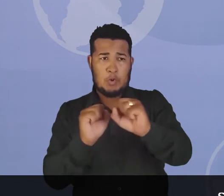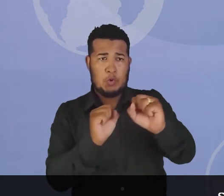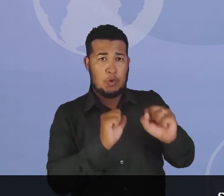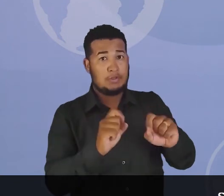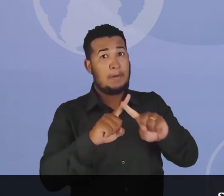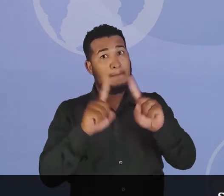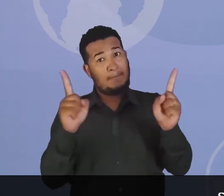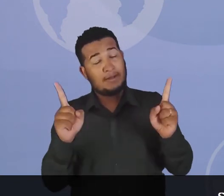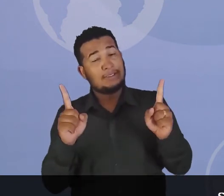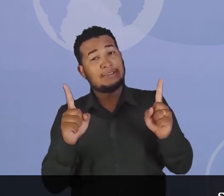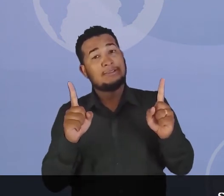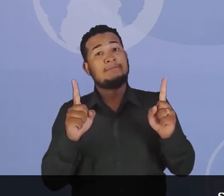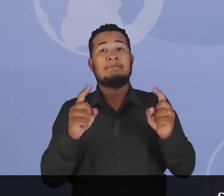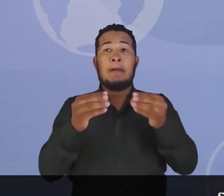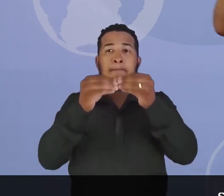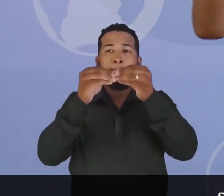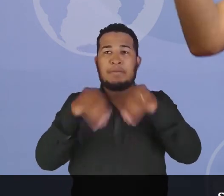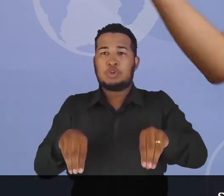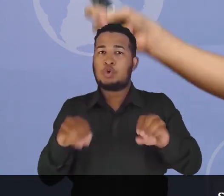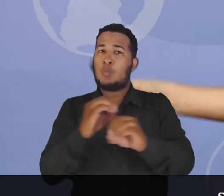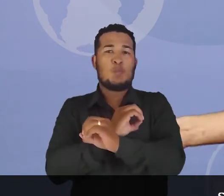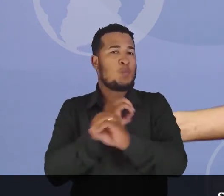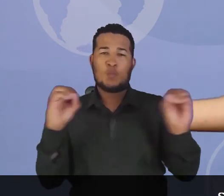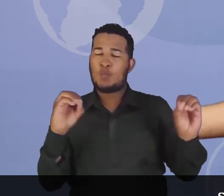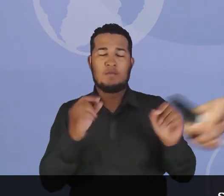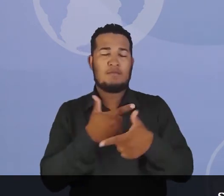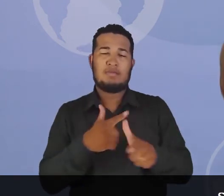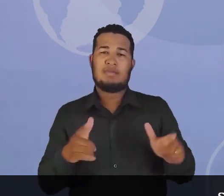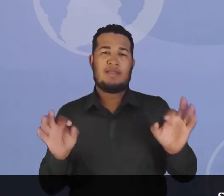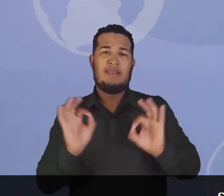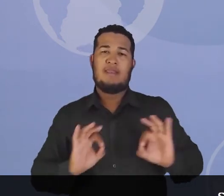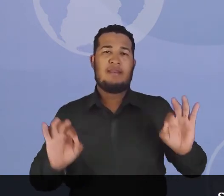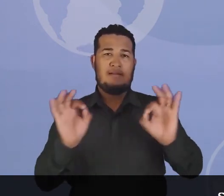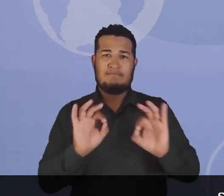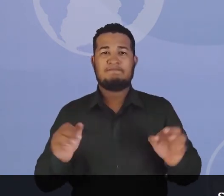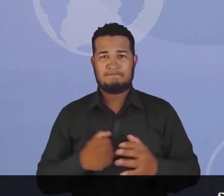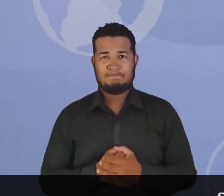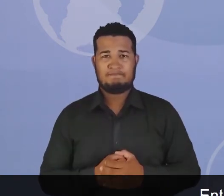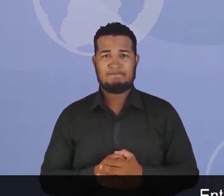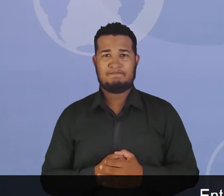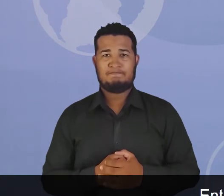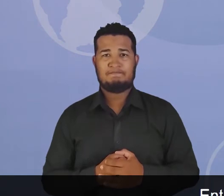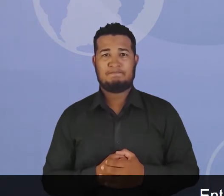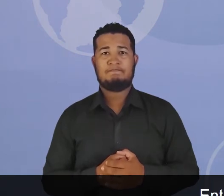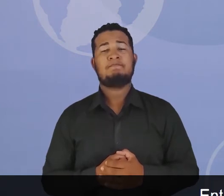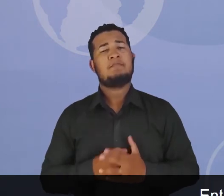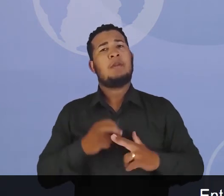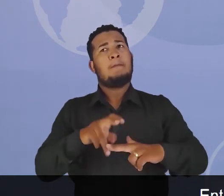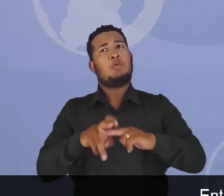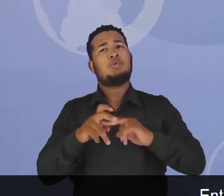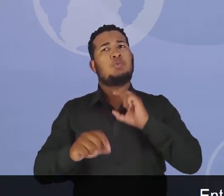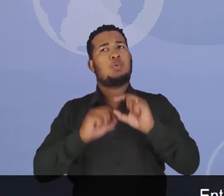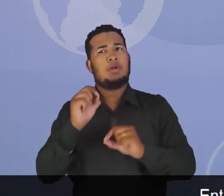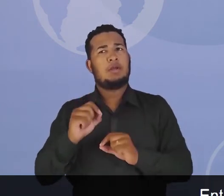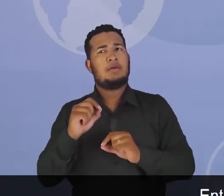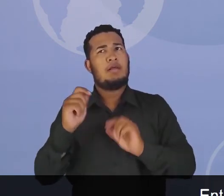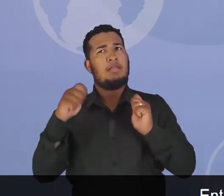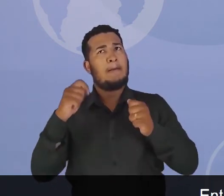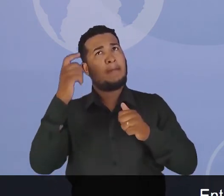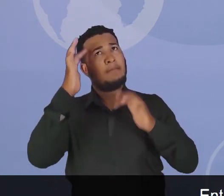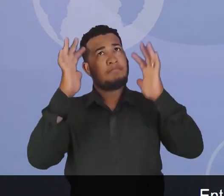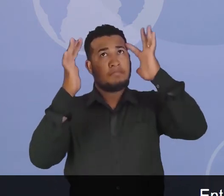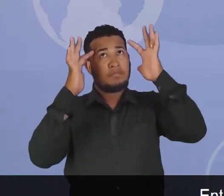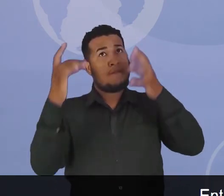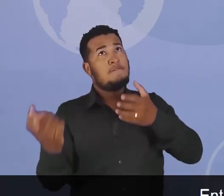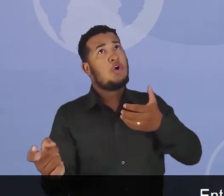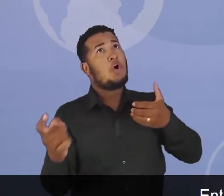isso resulte em prejuízo para a humanidade. Então vamos voltar lá na